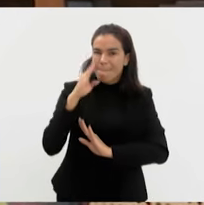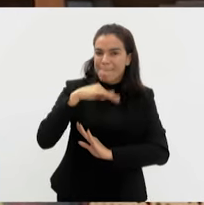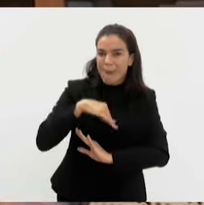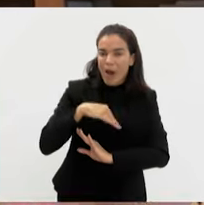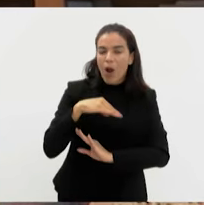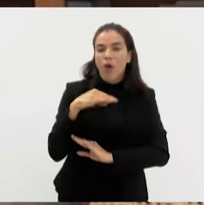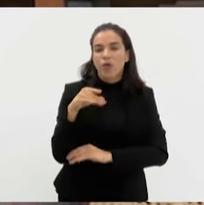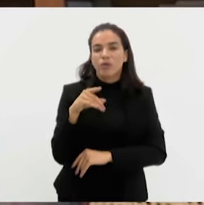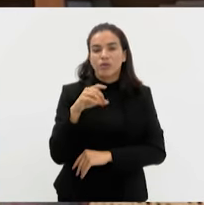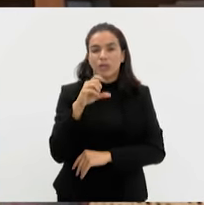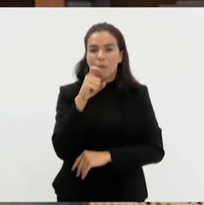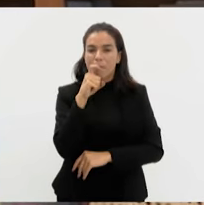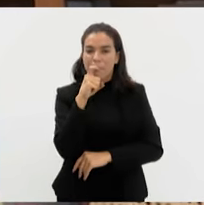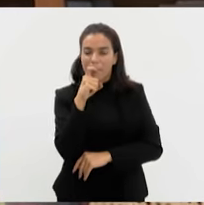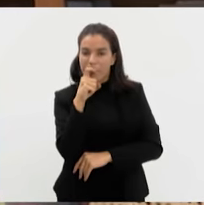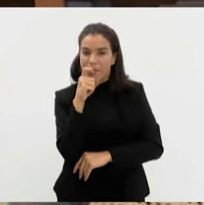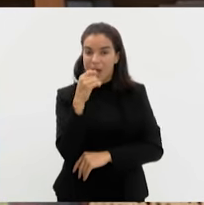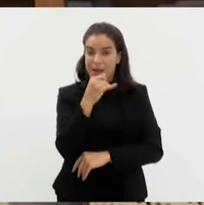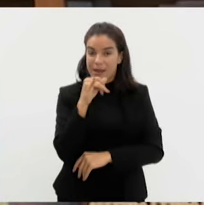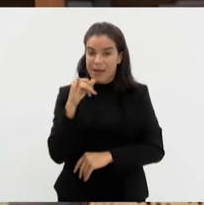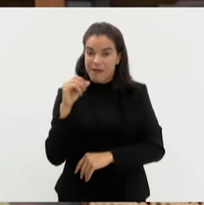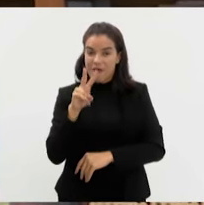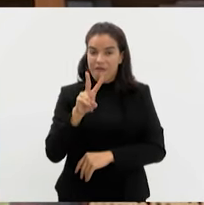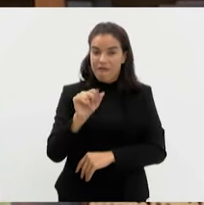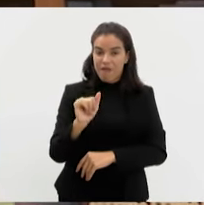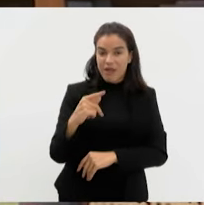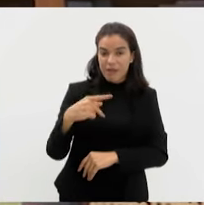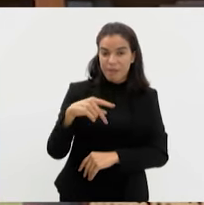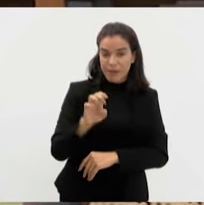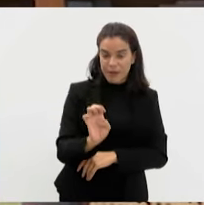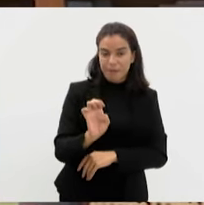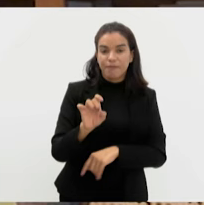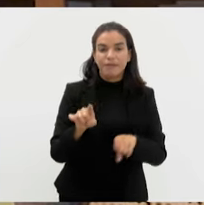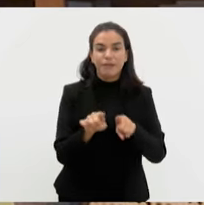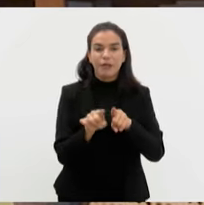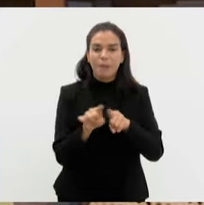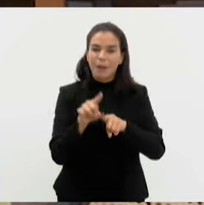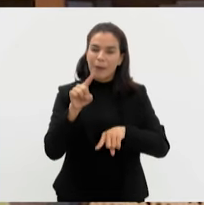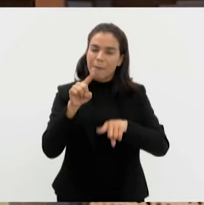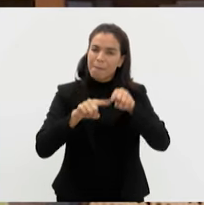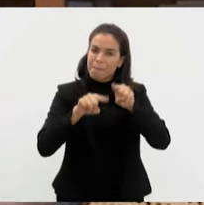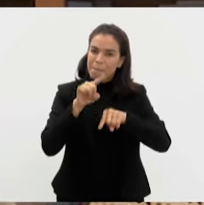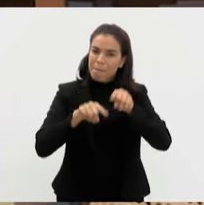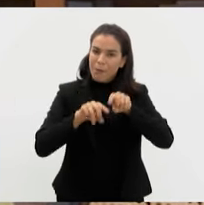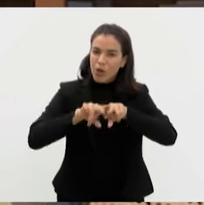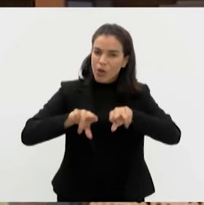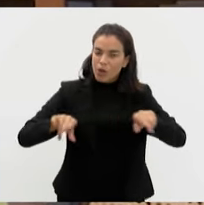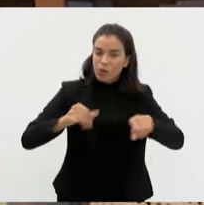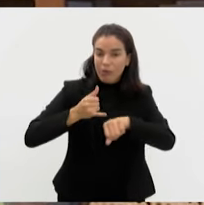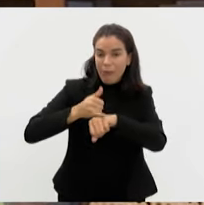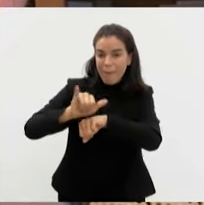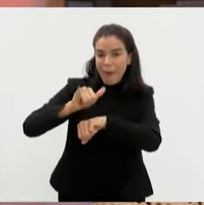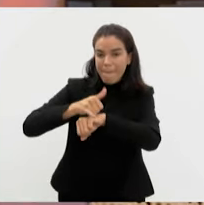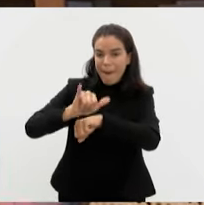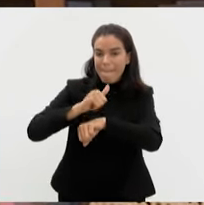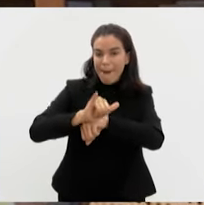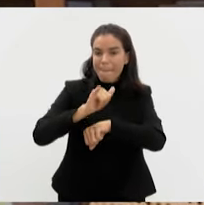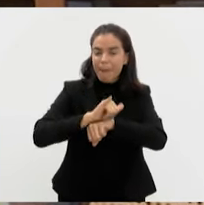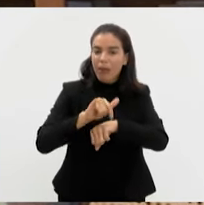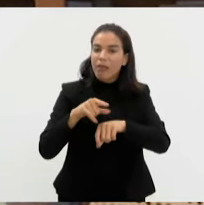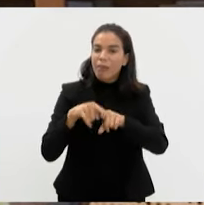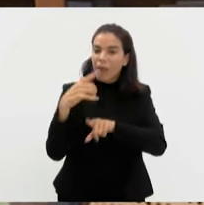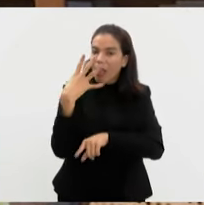aquecido, dos vapers, como os jovens costumam chamar, e esses produtos todos enganosos que